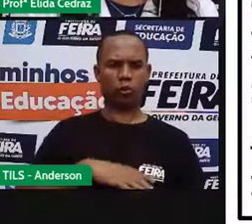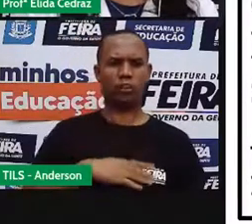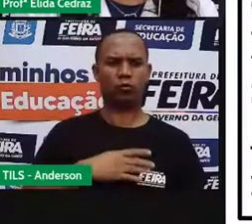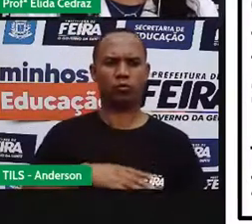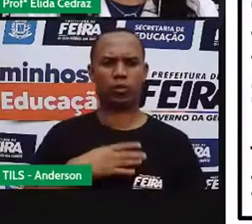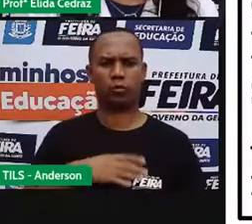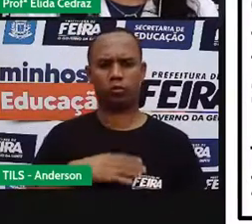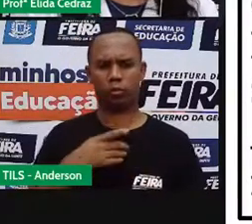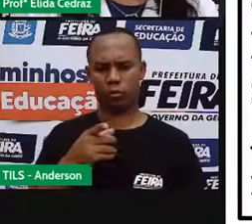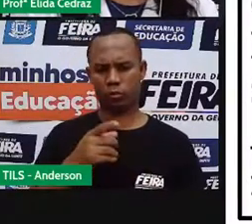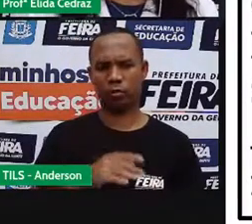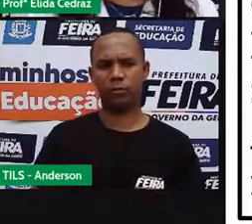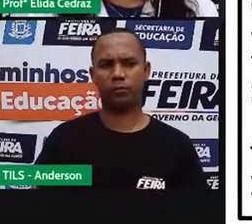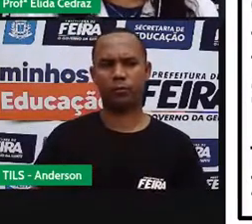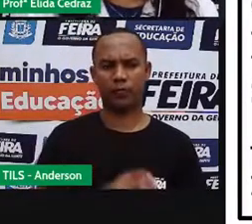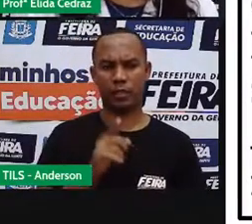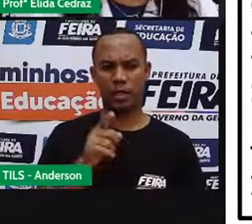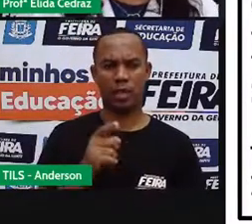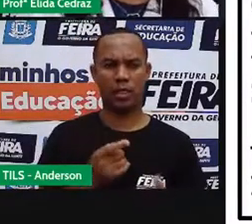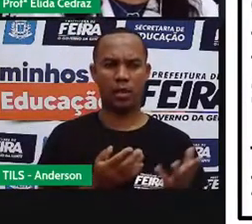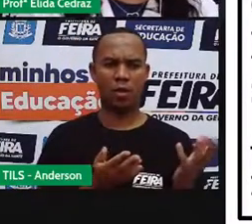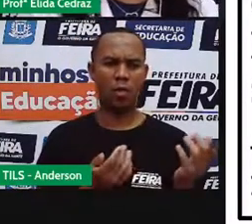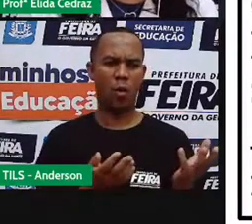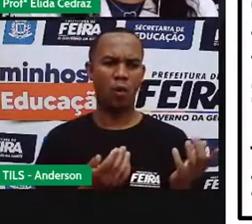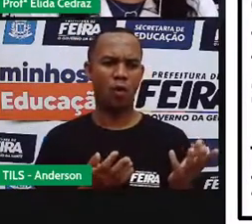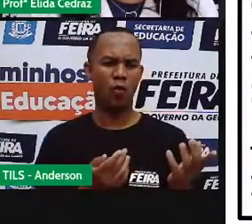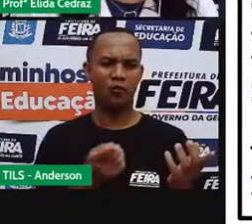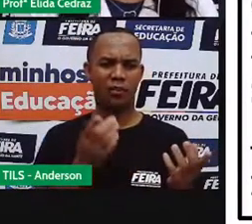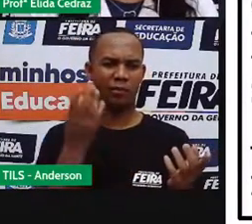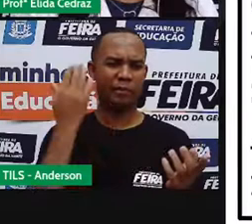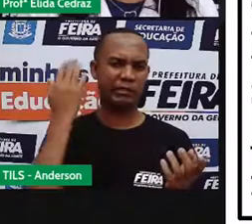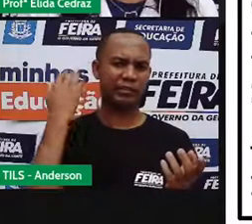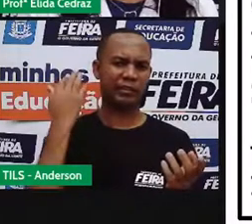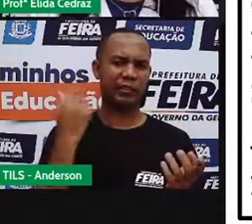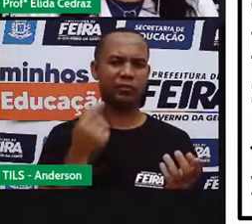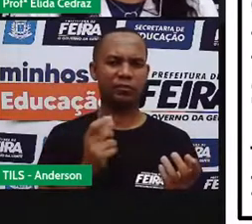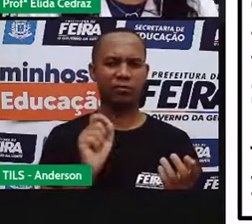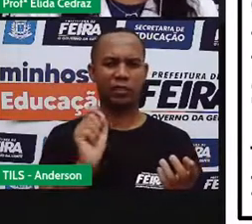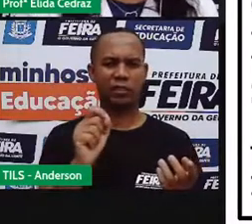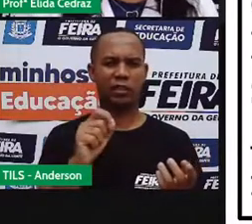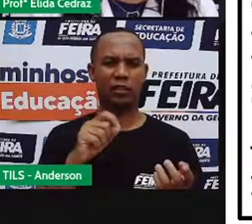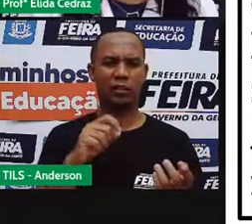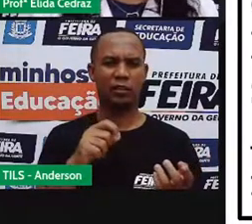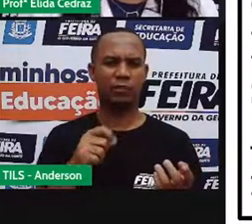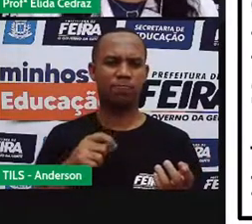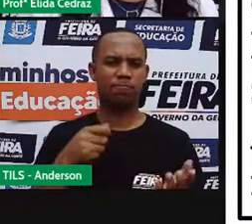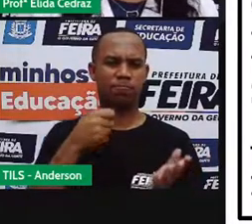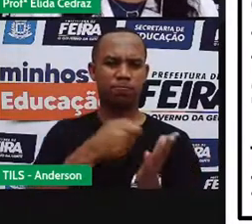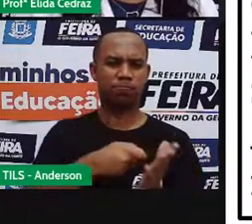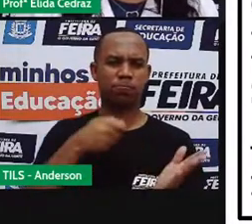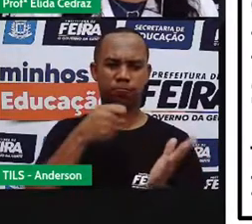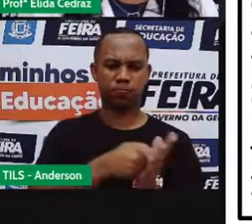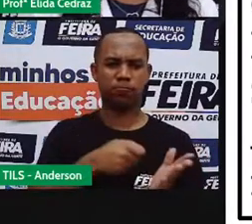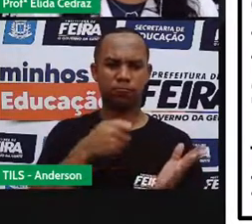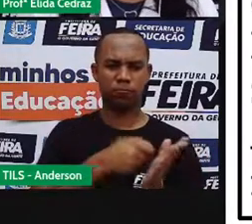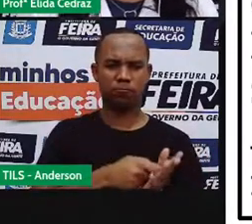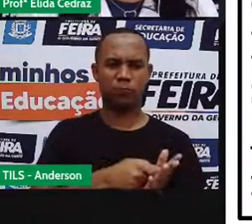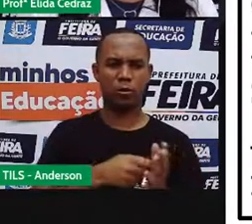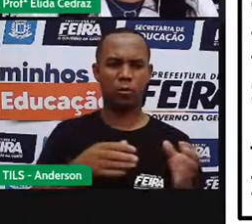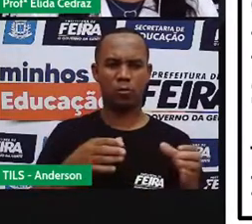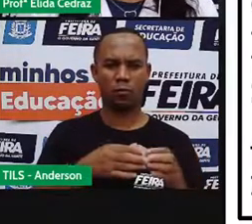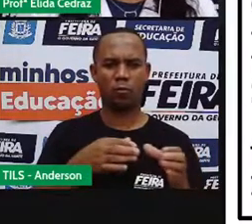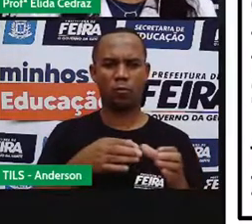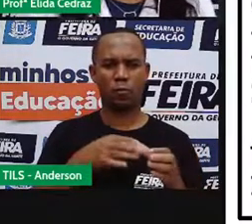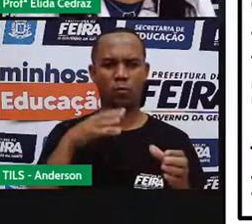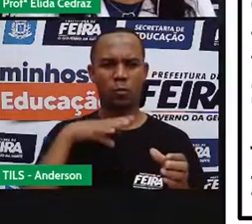Joana Angélica, ela era bem novinha e ela lutou pela independência do Brasil na Bahia. Lutou contra os